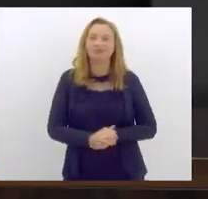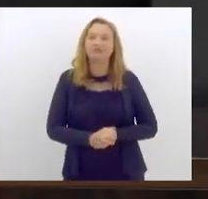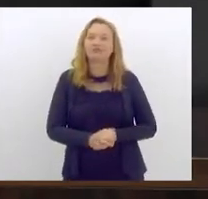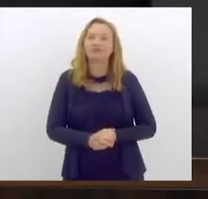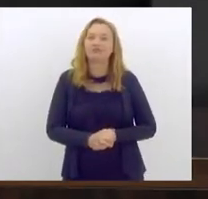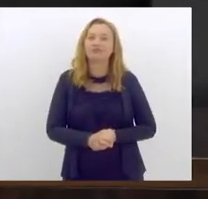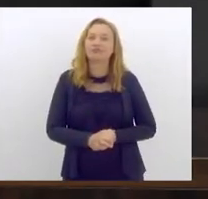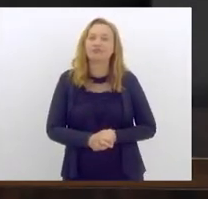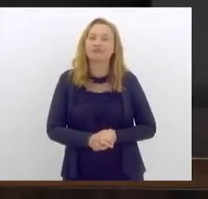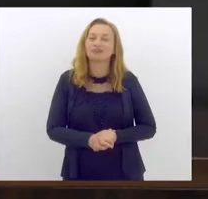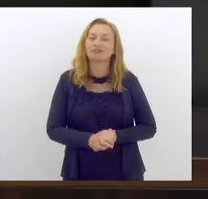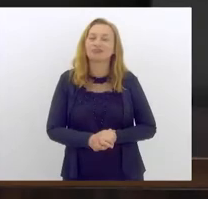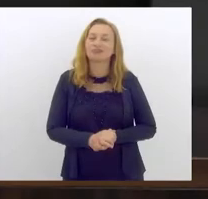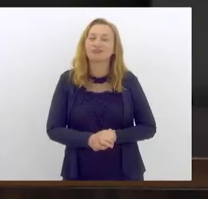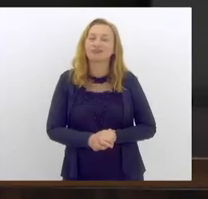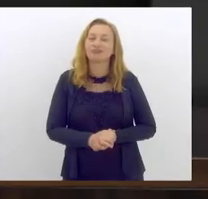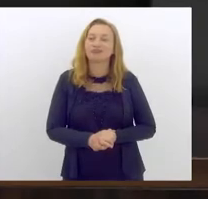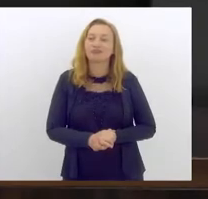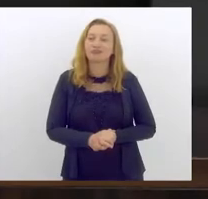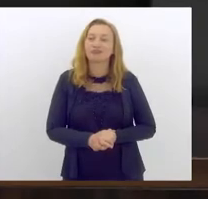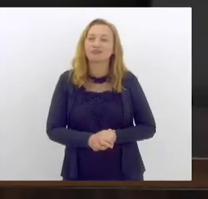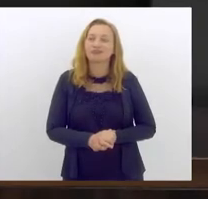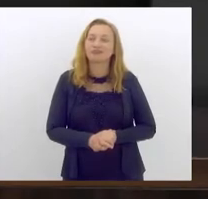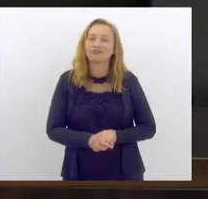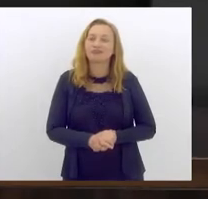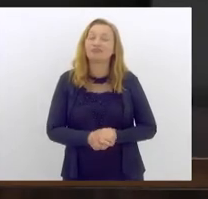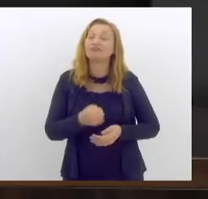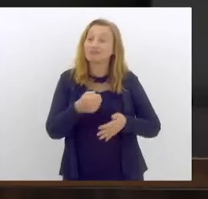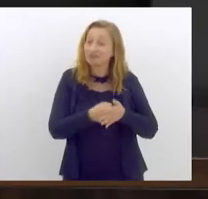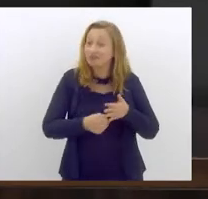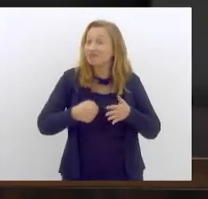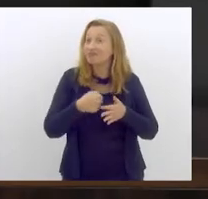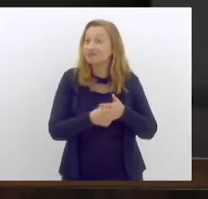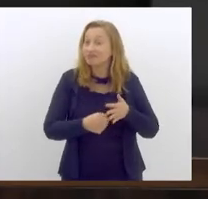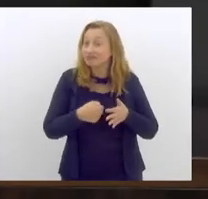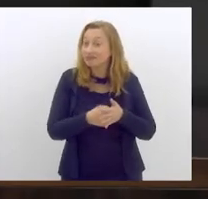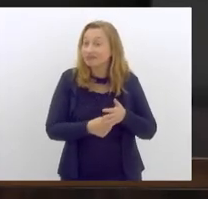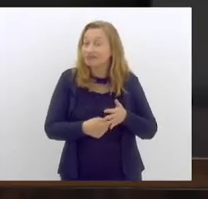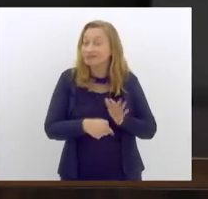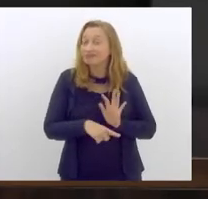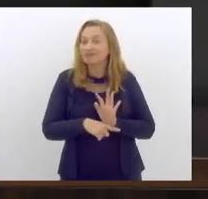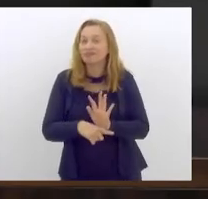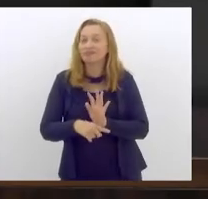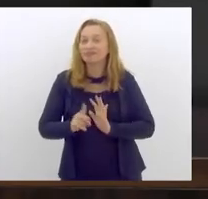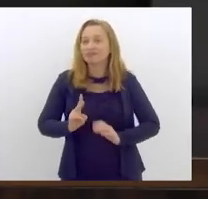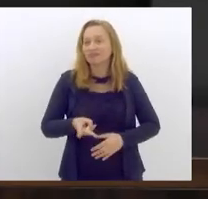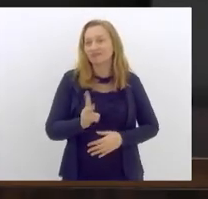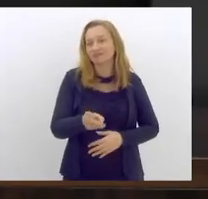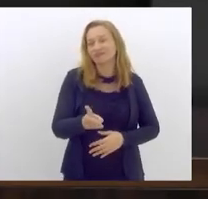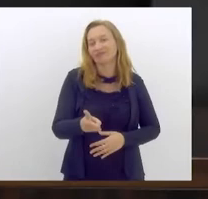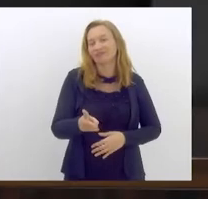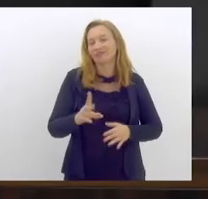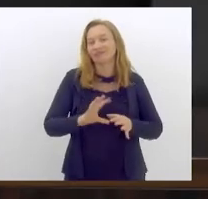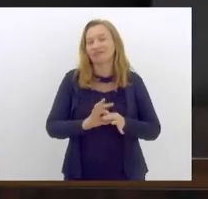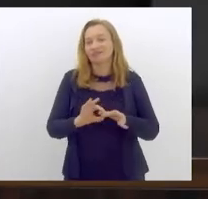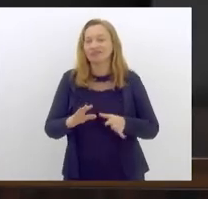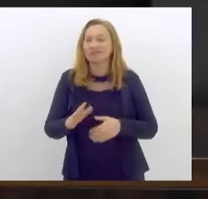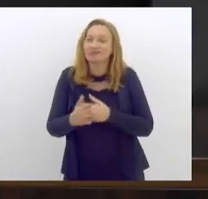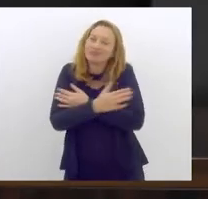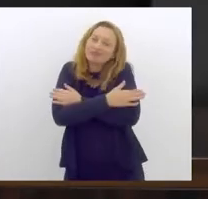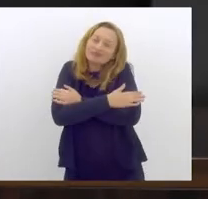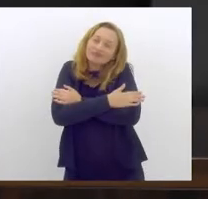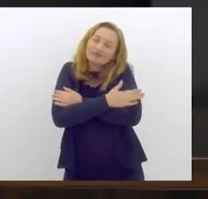dizer que que a gente está aí na luta para contribuir sempre e deixar um abraço